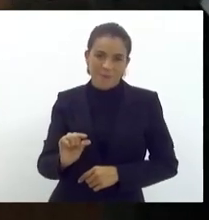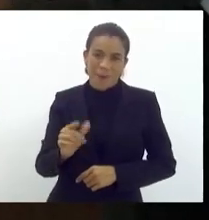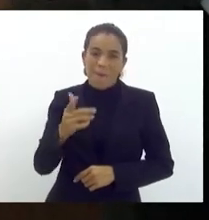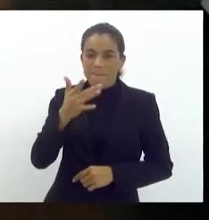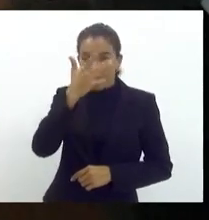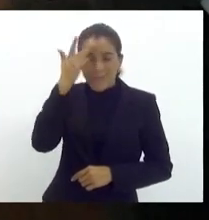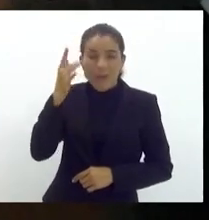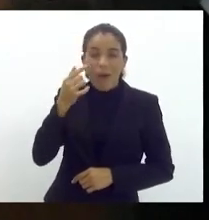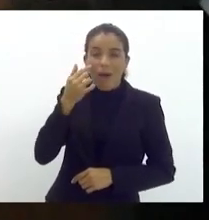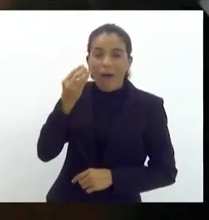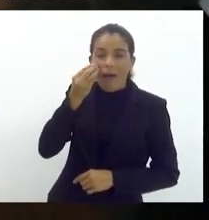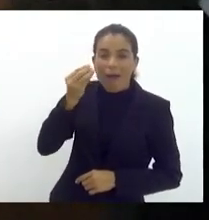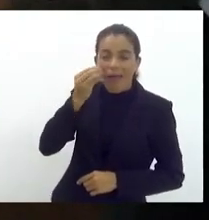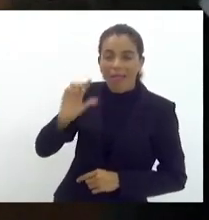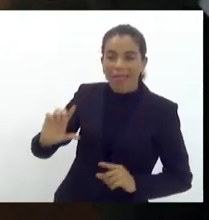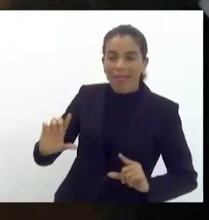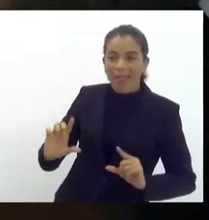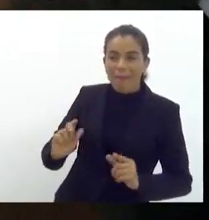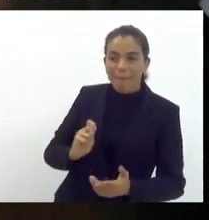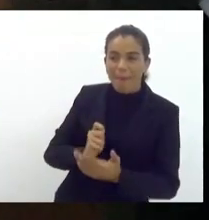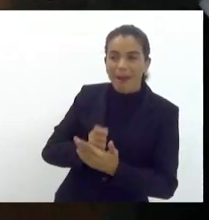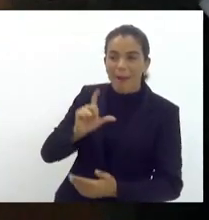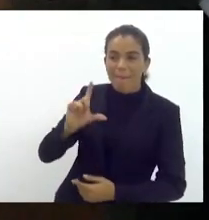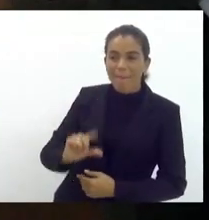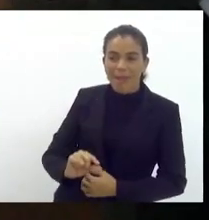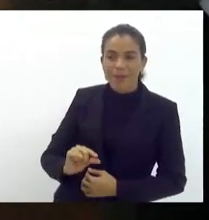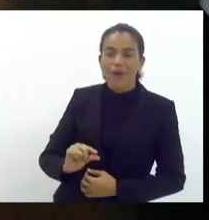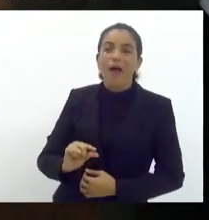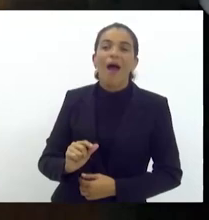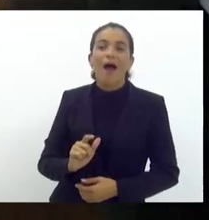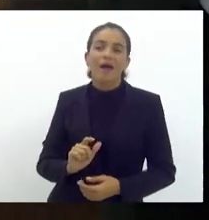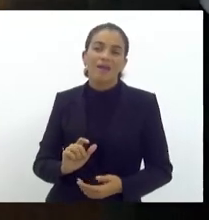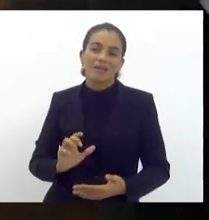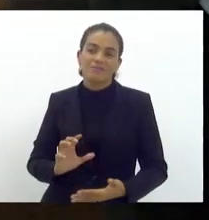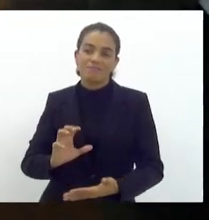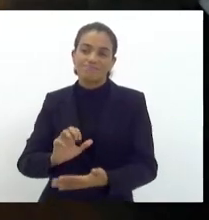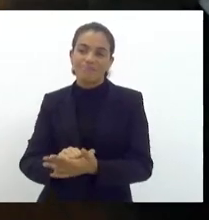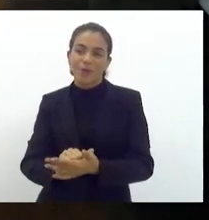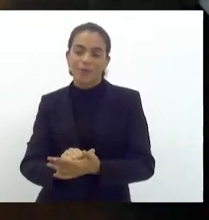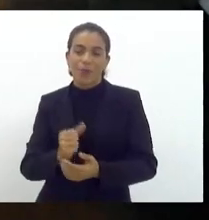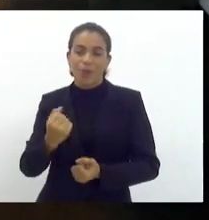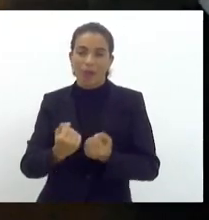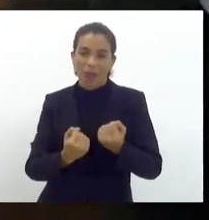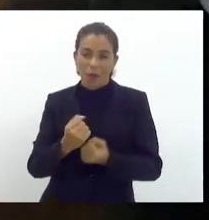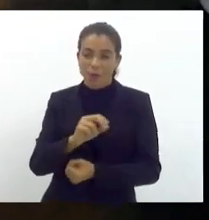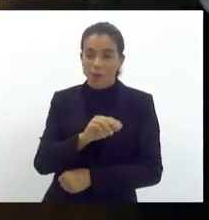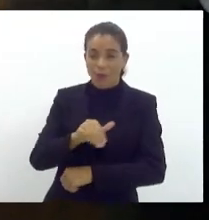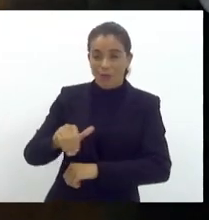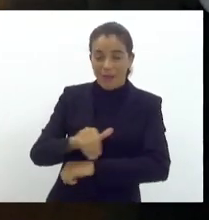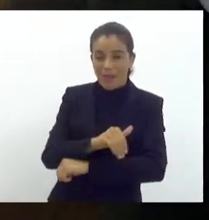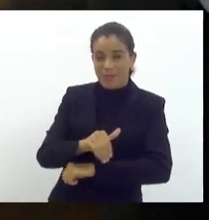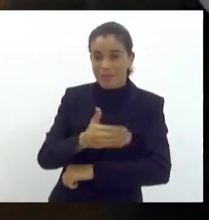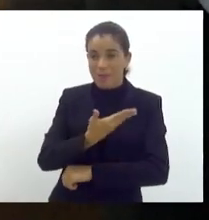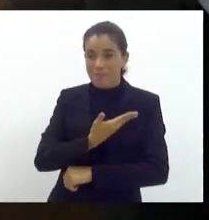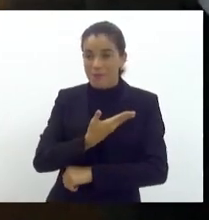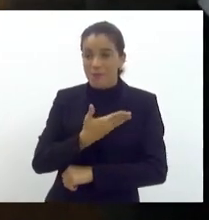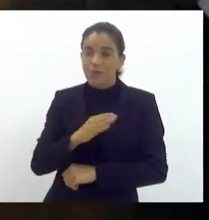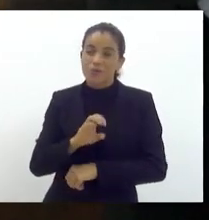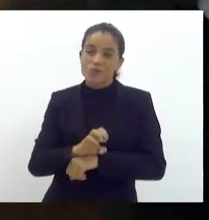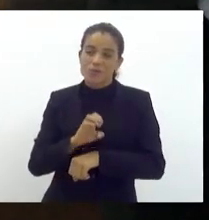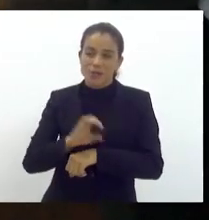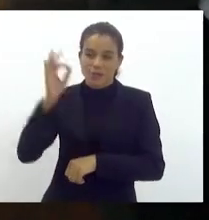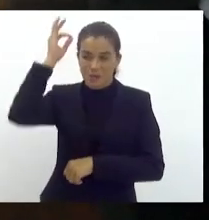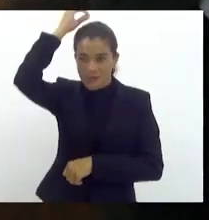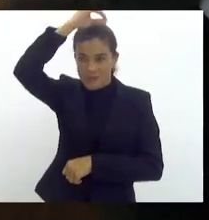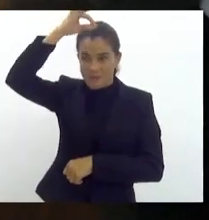valor do IPVA faz lá e registre o seu carro o endereço de algum amigo no estado do Espírito Santo Então